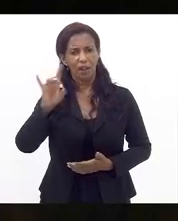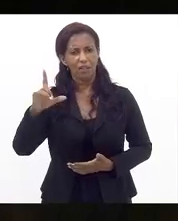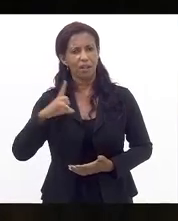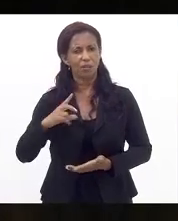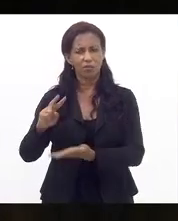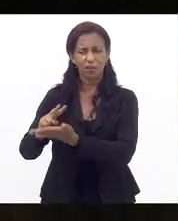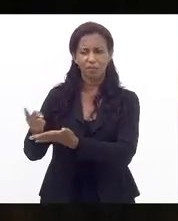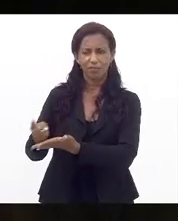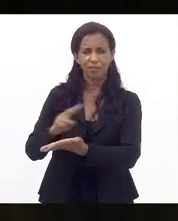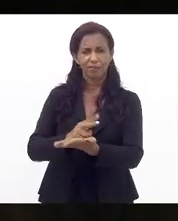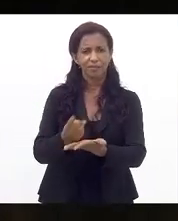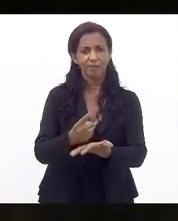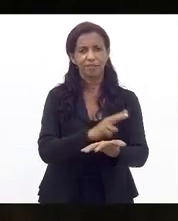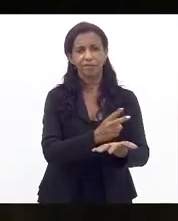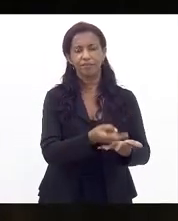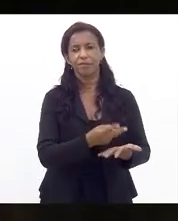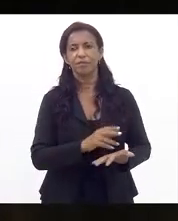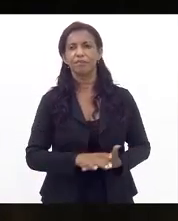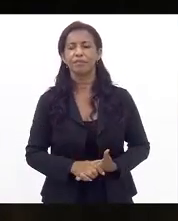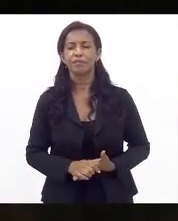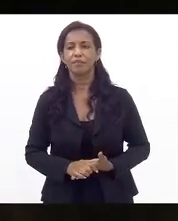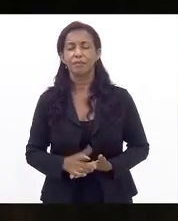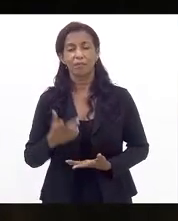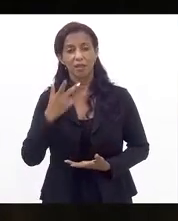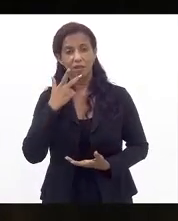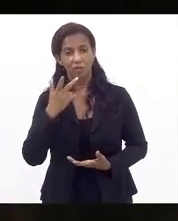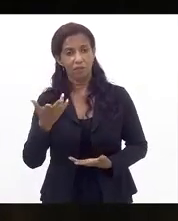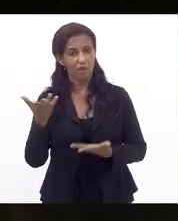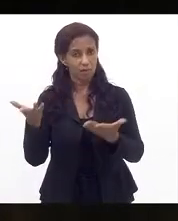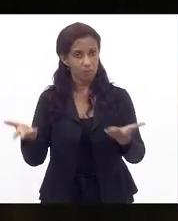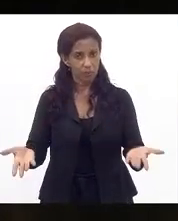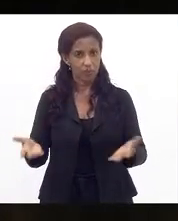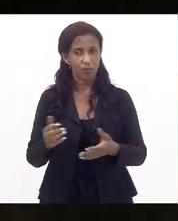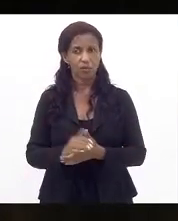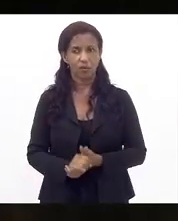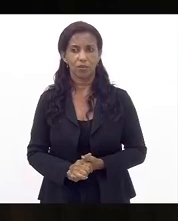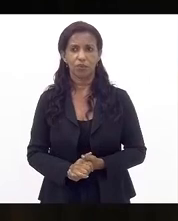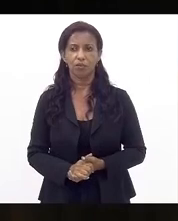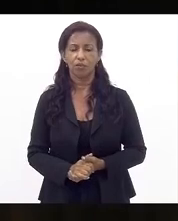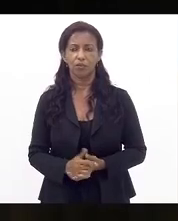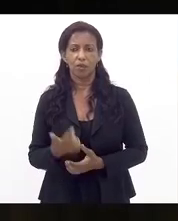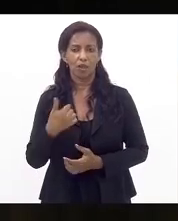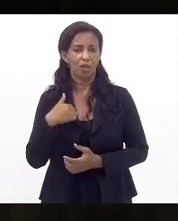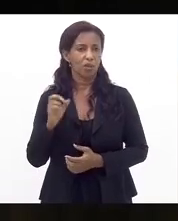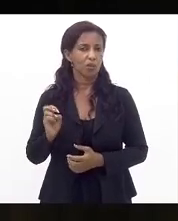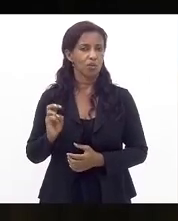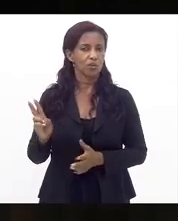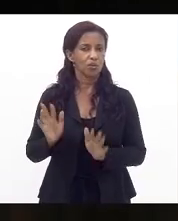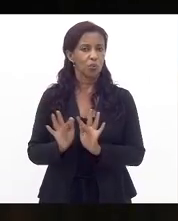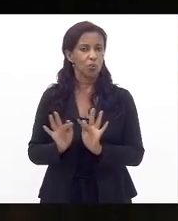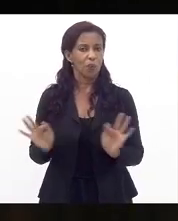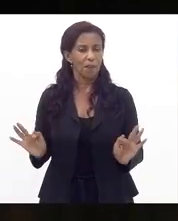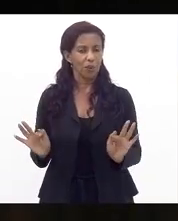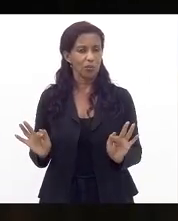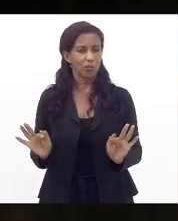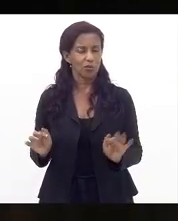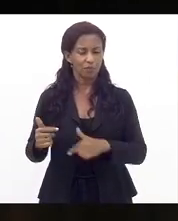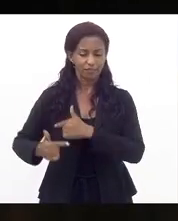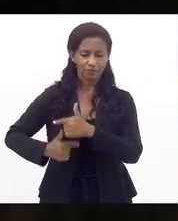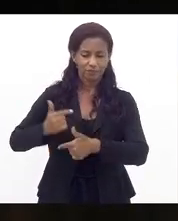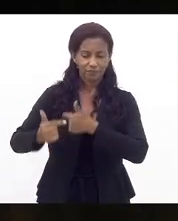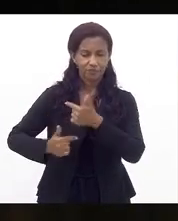consegue ter uma interpretação diferente sobre o artigo 12 mas eu vou dizer para o senhor que eu eu sou uma humilde operadora do